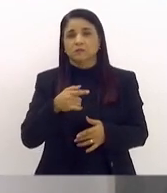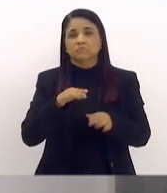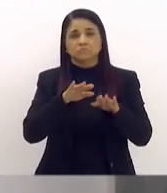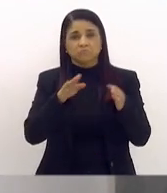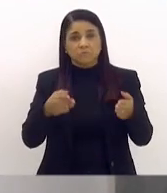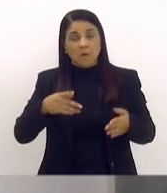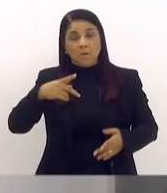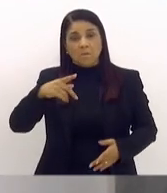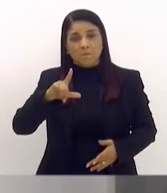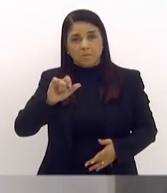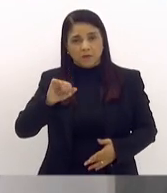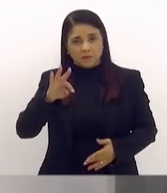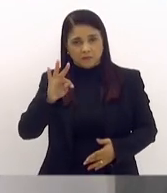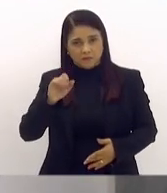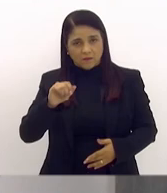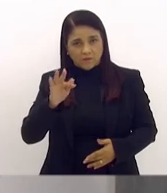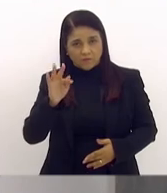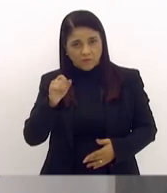demais